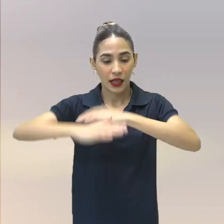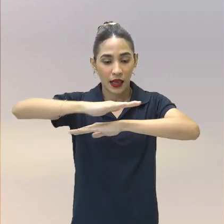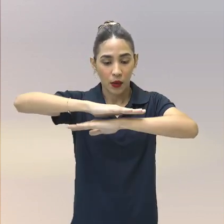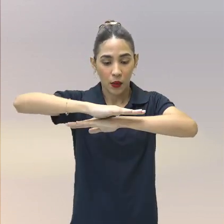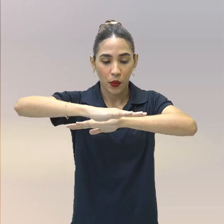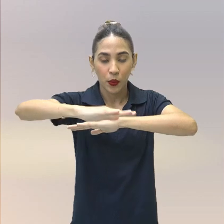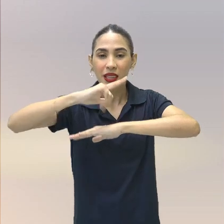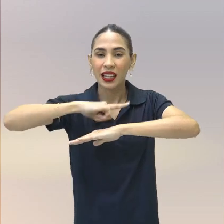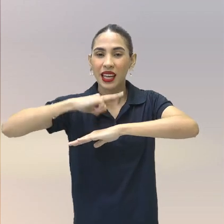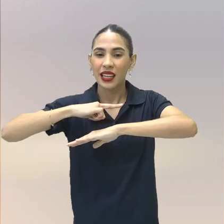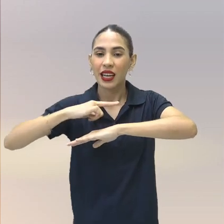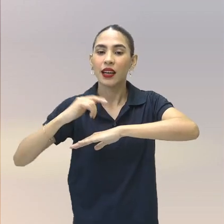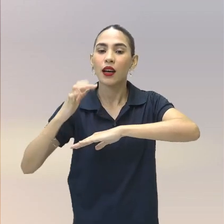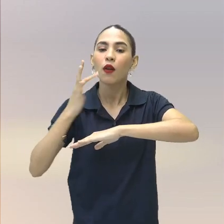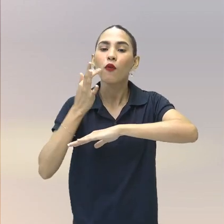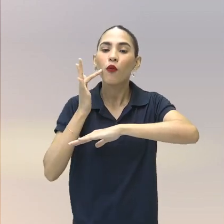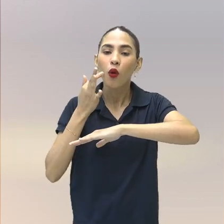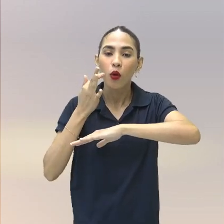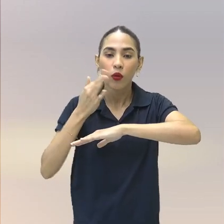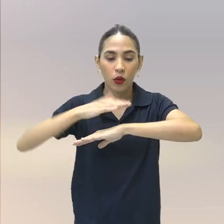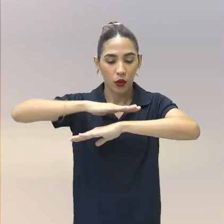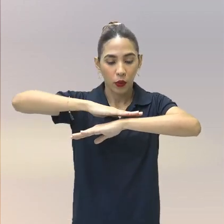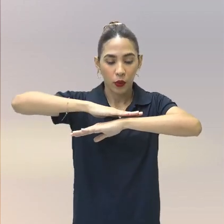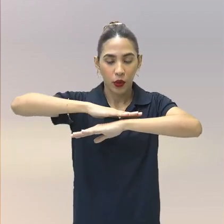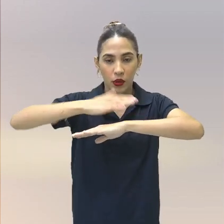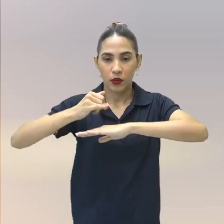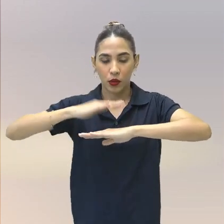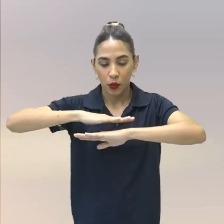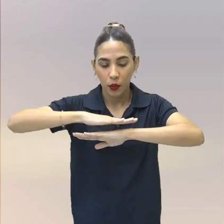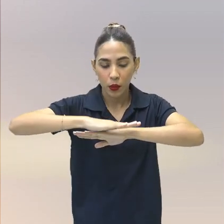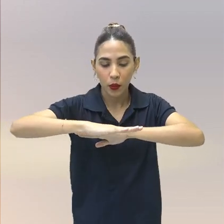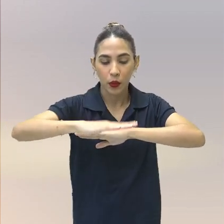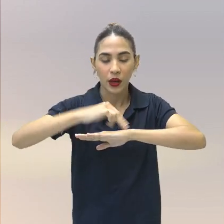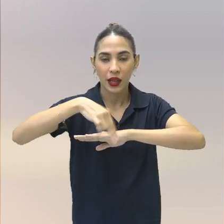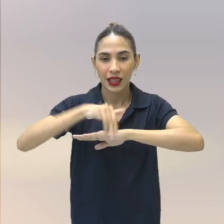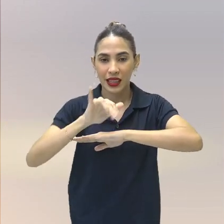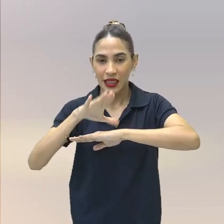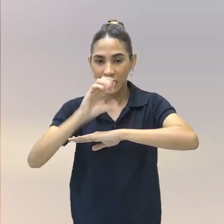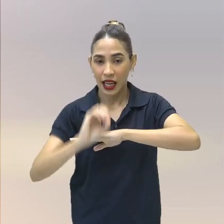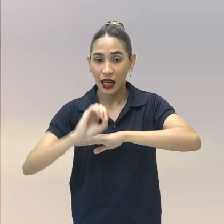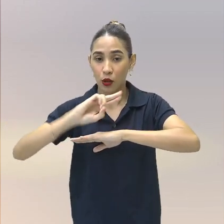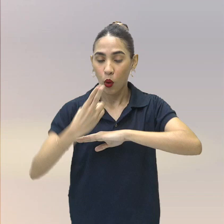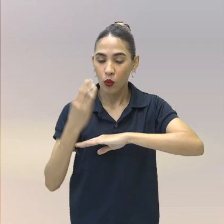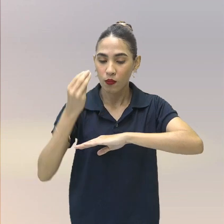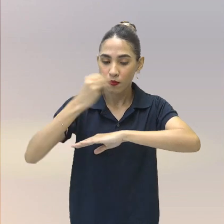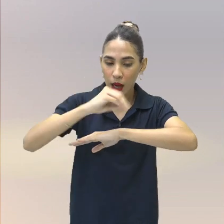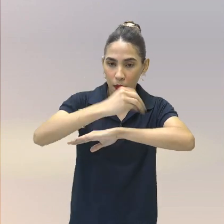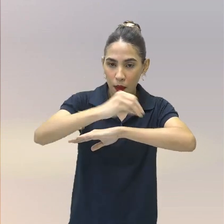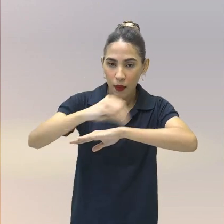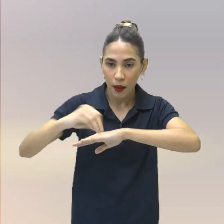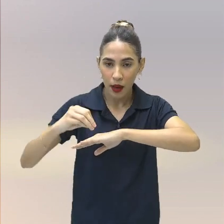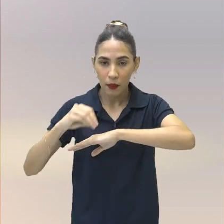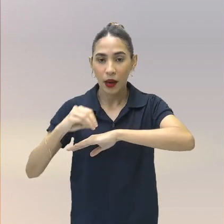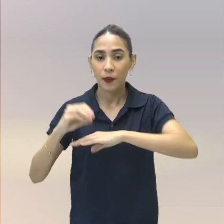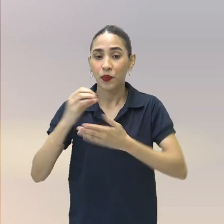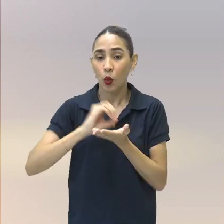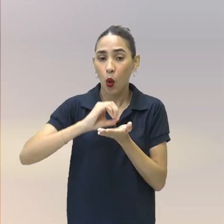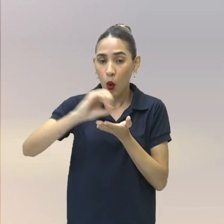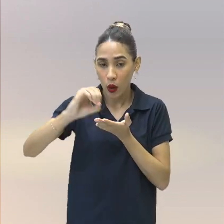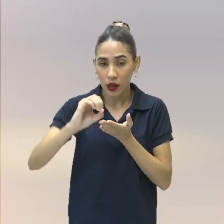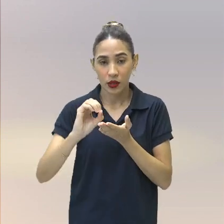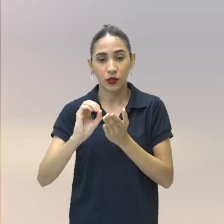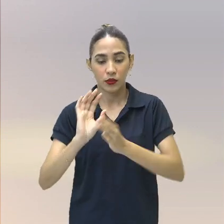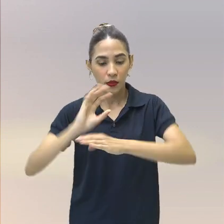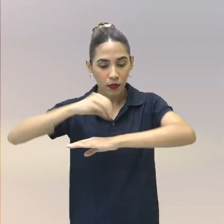furos. Então, pode cobrir o fundo com nylon ou começar a depositar os restos orgânicos dentro da